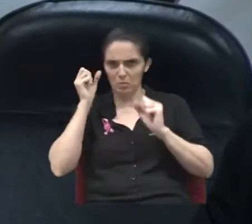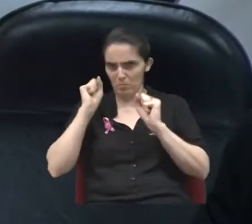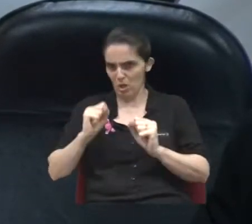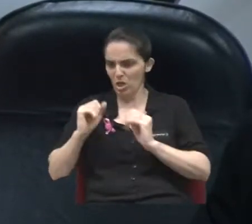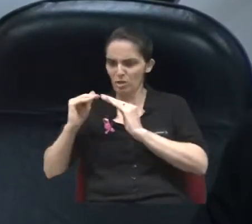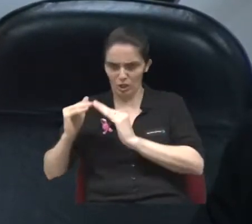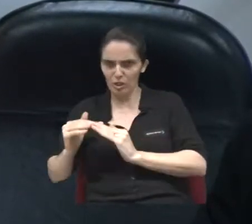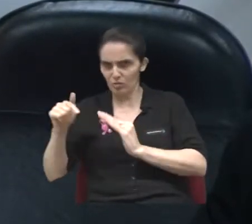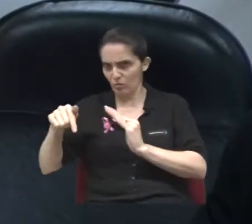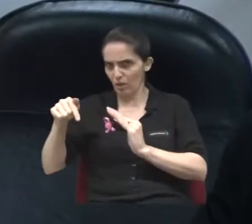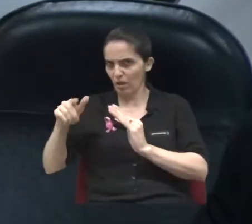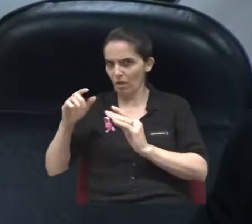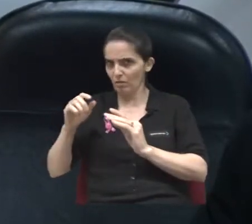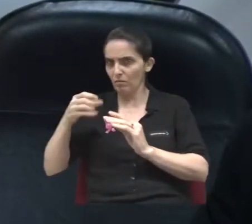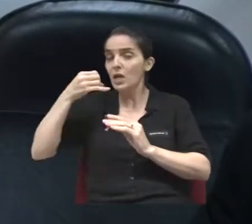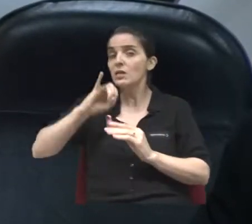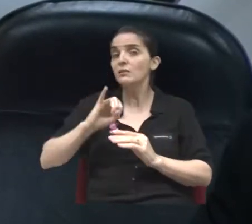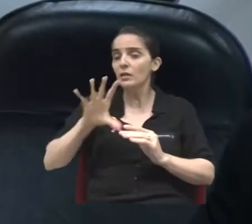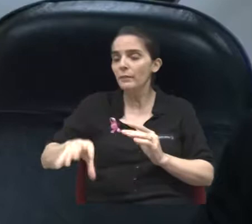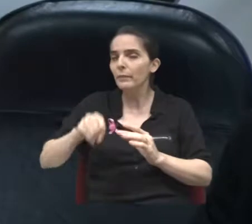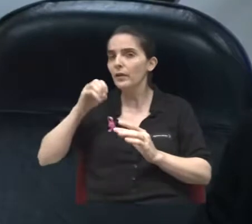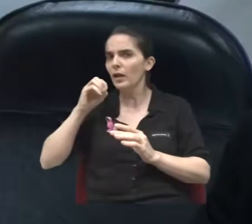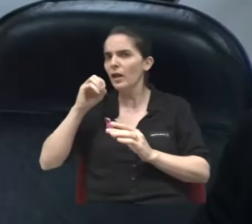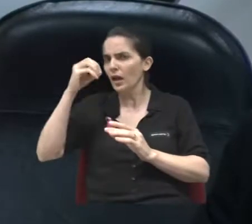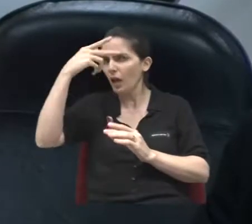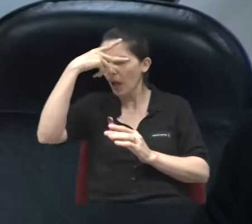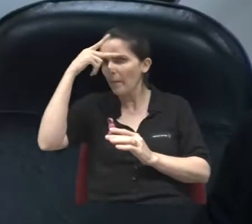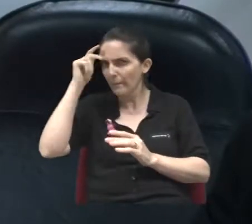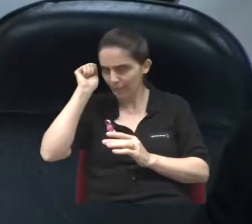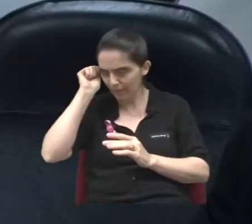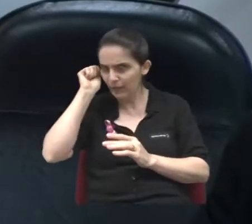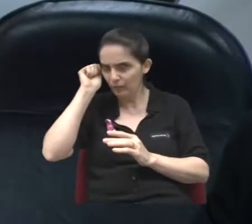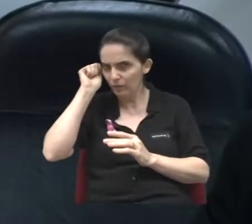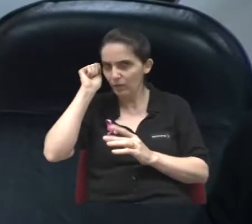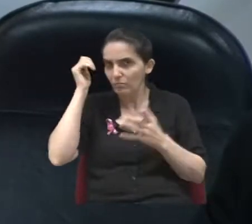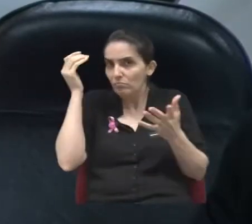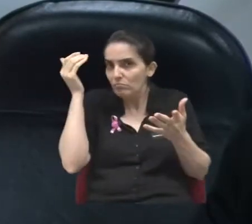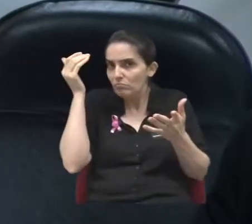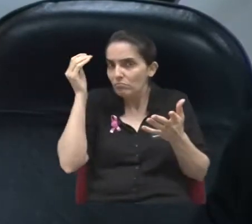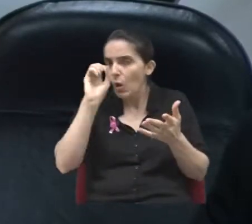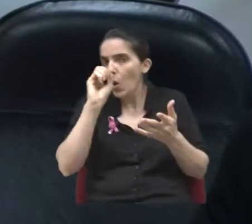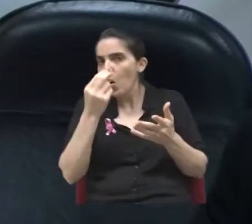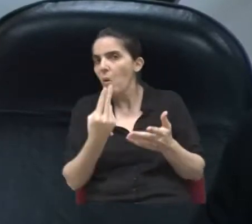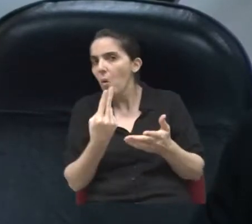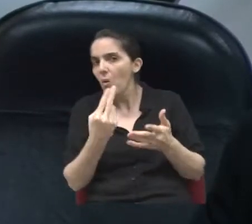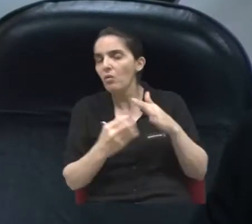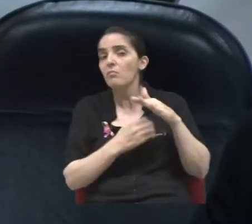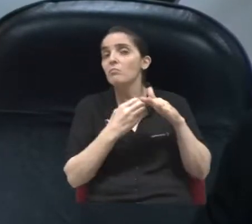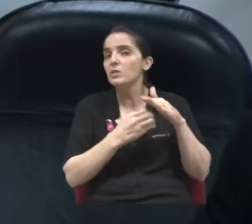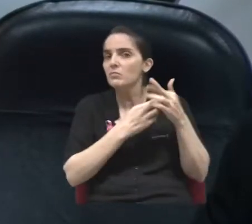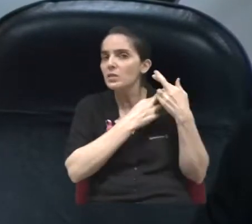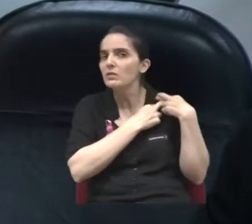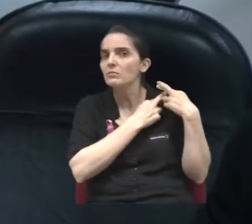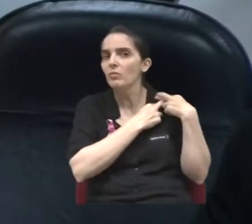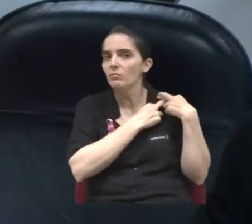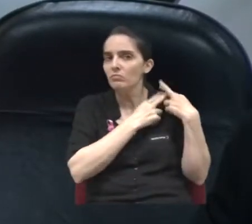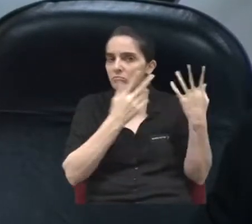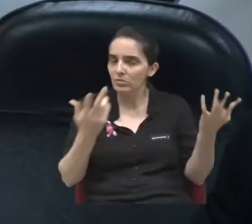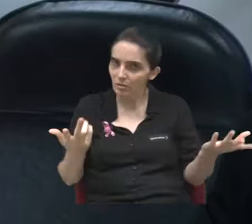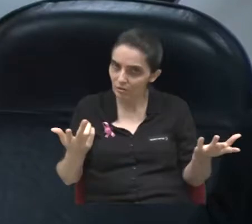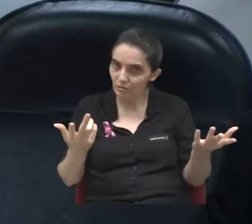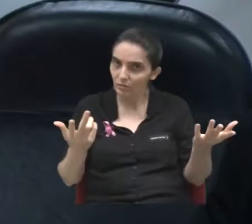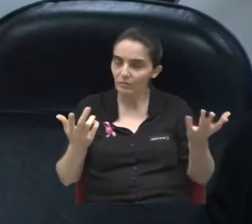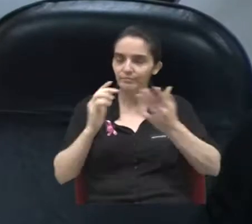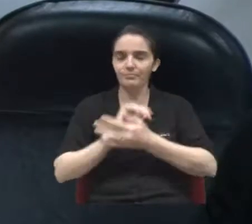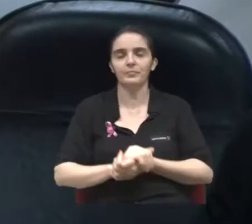houver o recolhimento, é a própria prefeitura que faz o recolhimento ou há alguma empresa contratada para a prestação desse serviço?